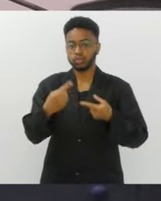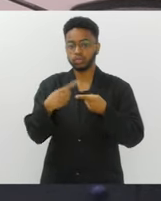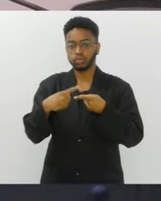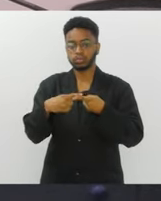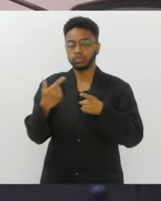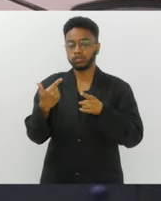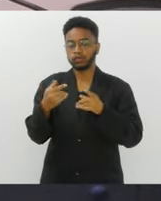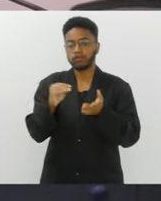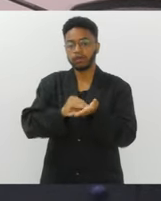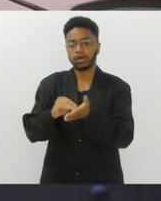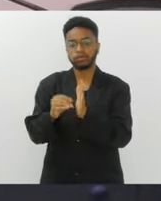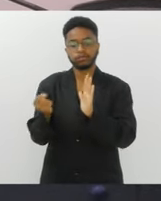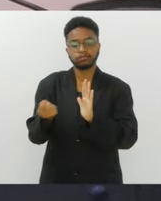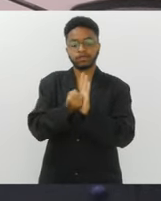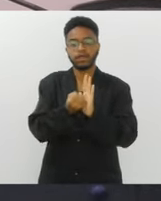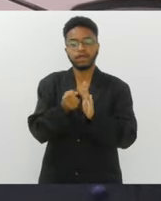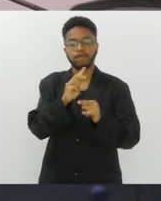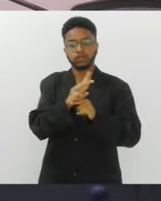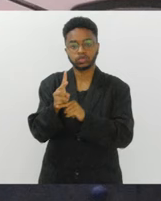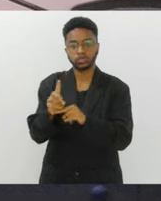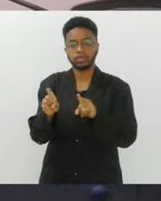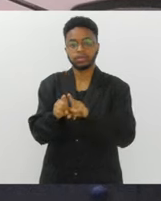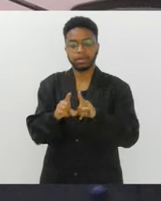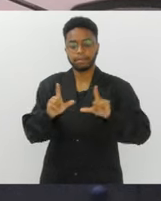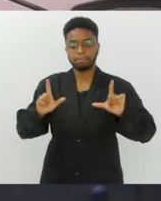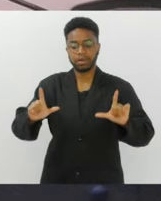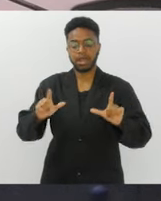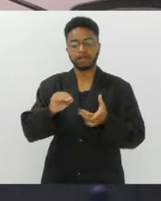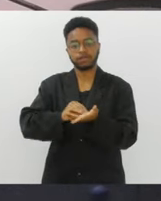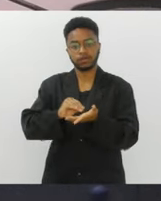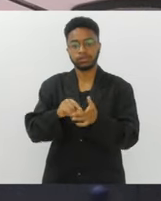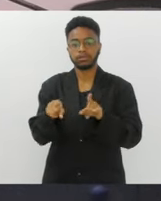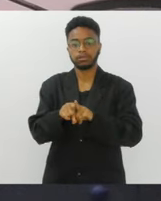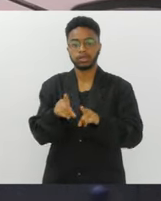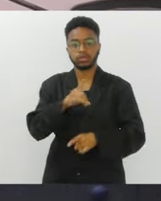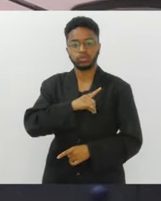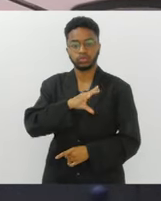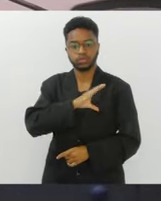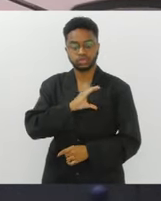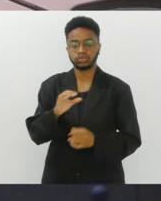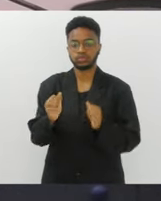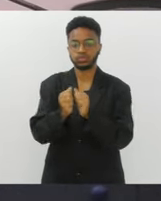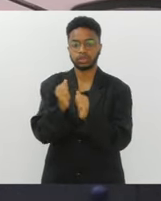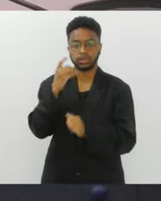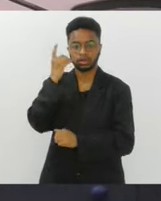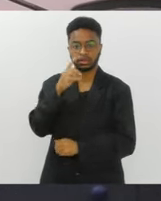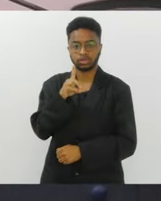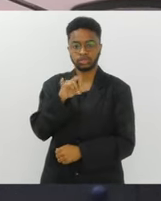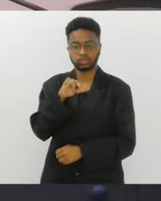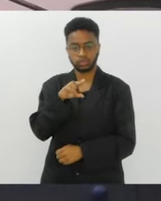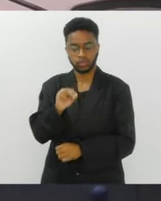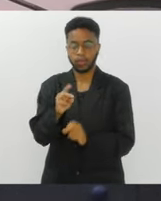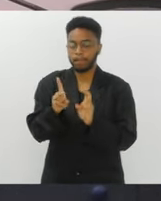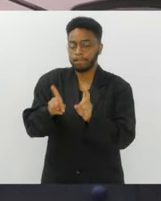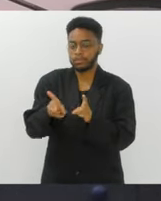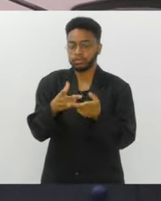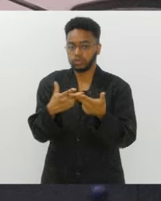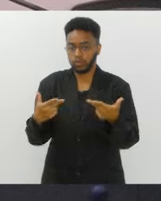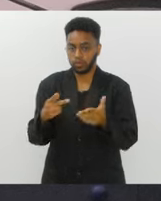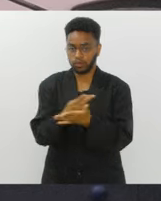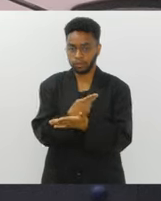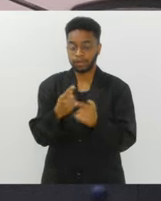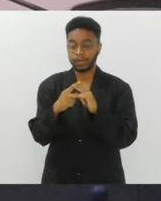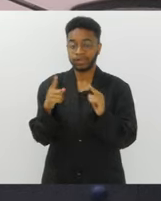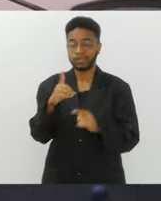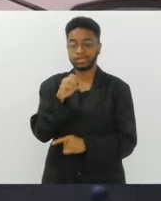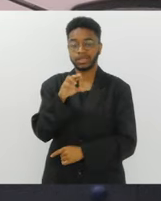vistoria, sem selo de placas, em Duque de Caxias também com o deputado Marcelo Dino a mesma coisa. E o Detro não